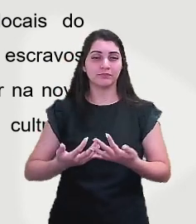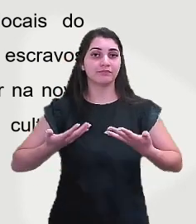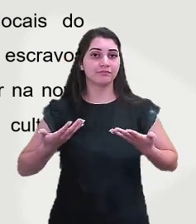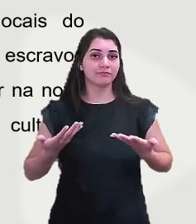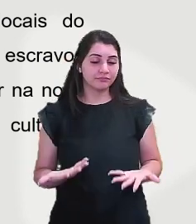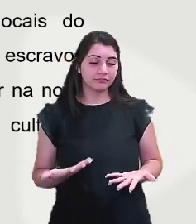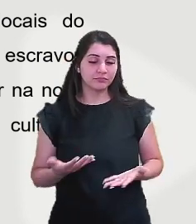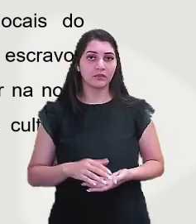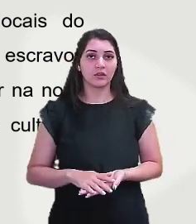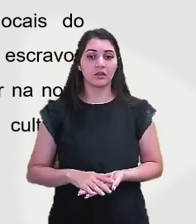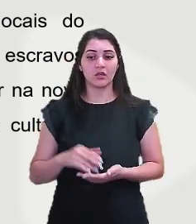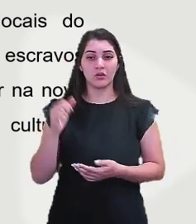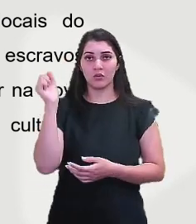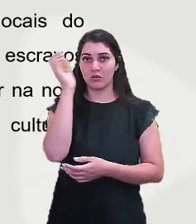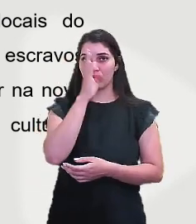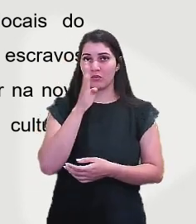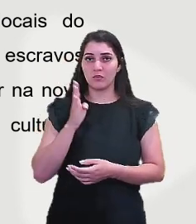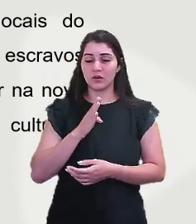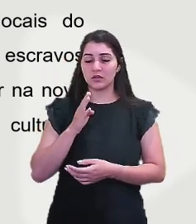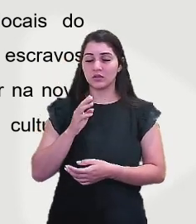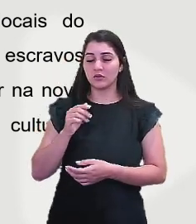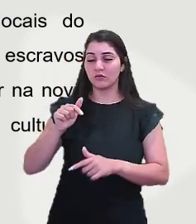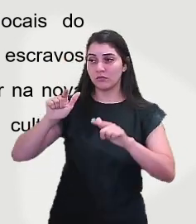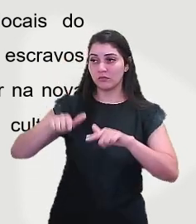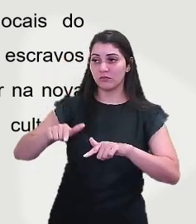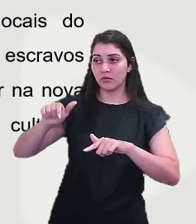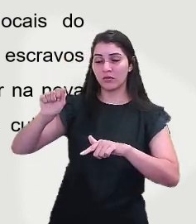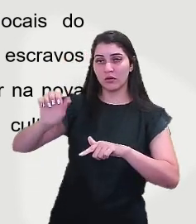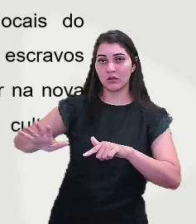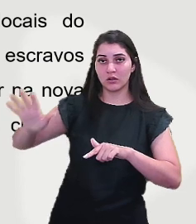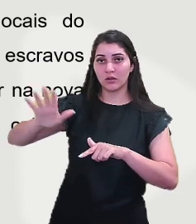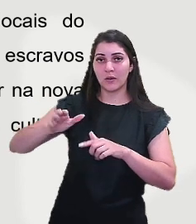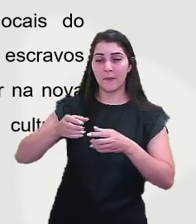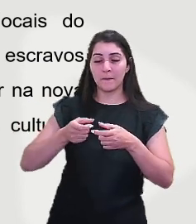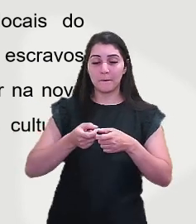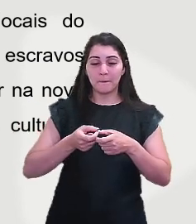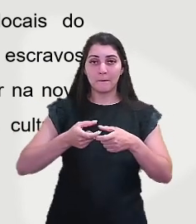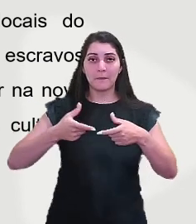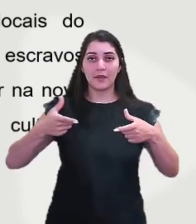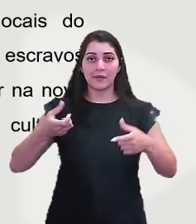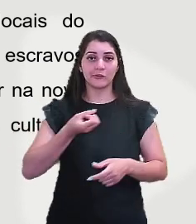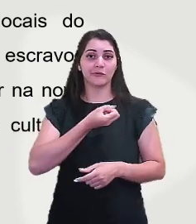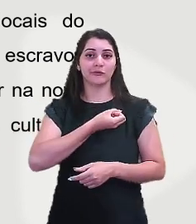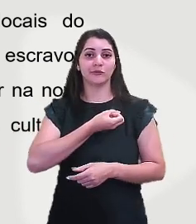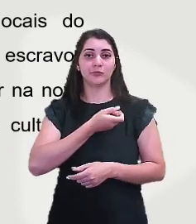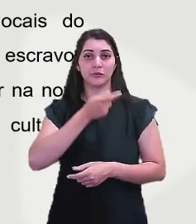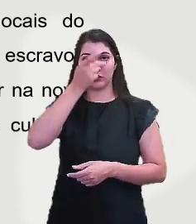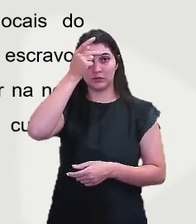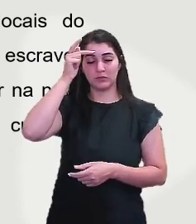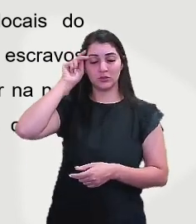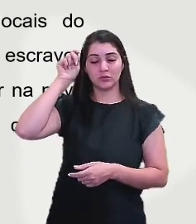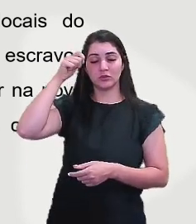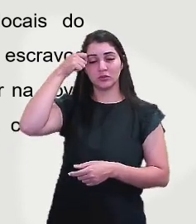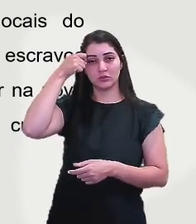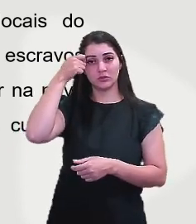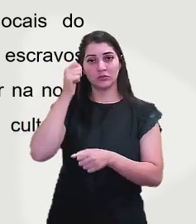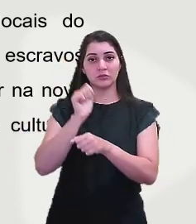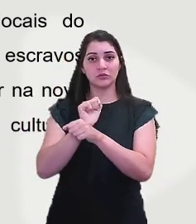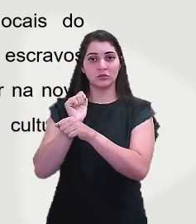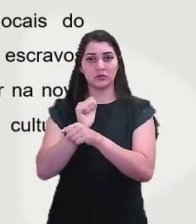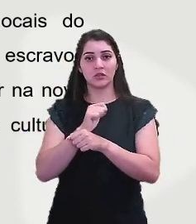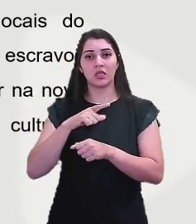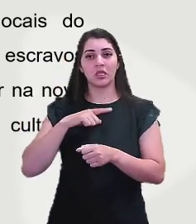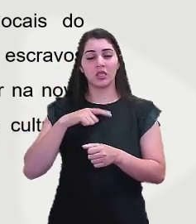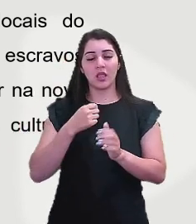Então, o Brasil foi a região americana com maior número de escravizados e por isso até hoje trazemos as marcas